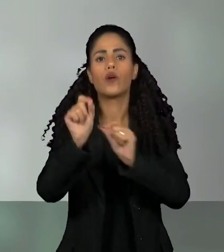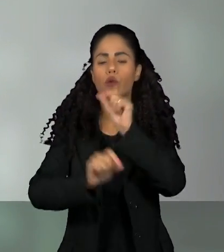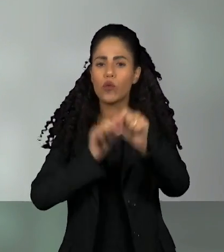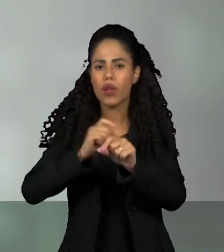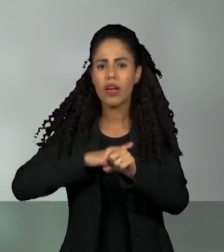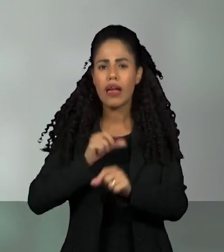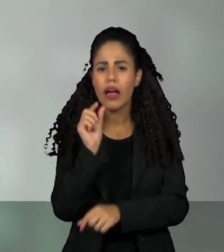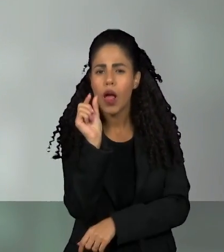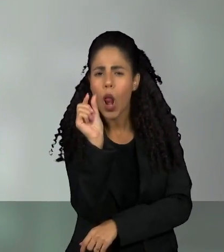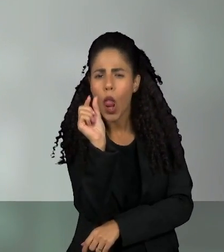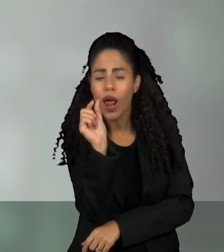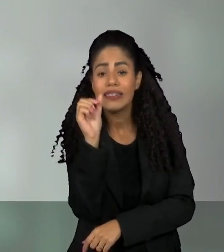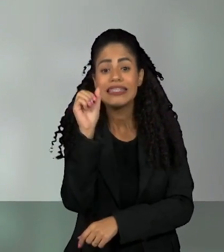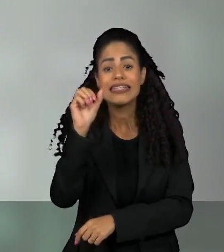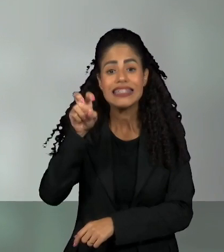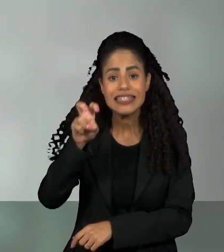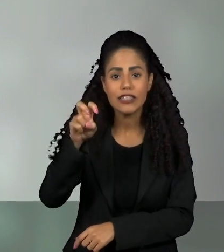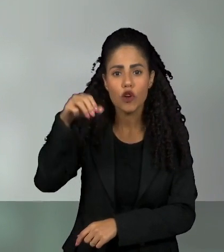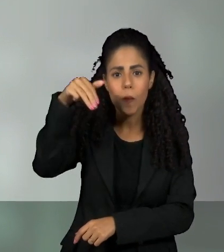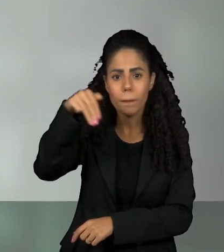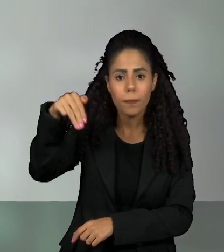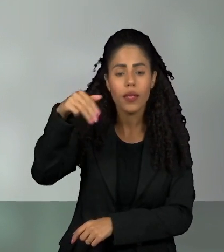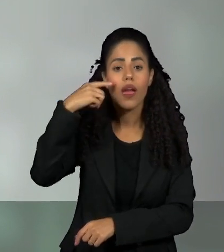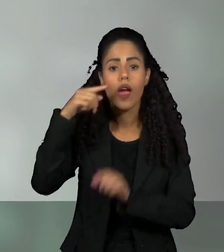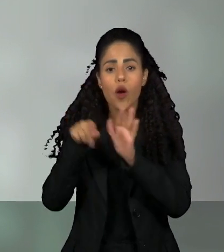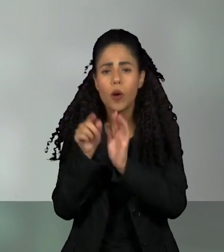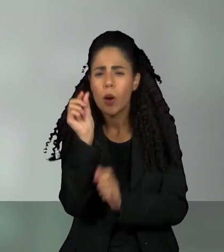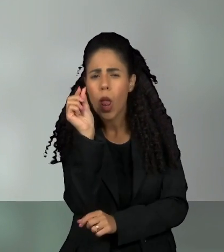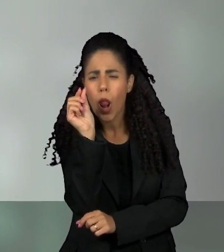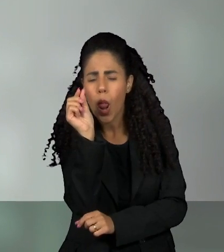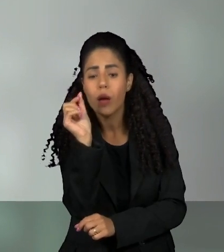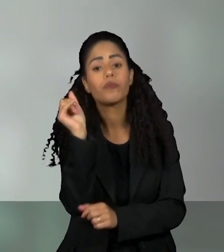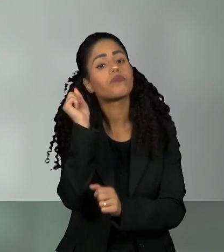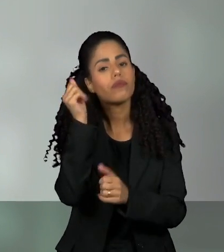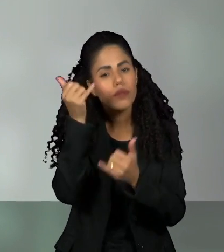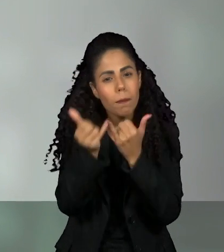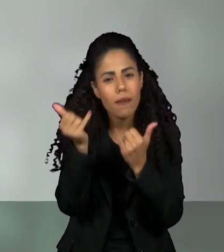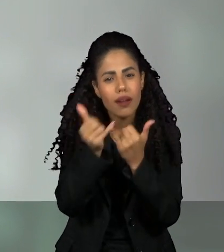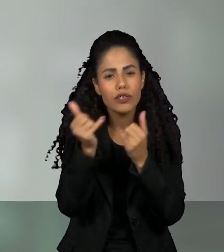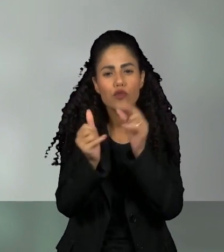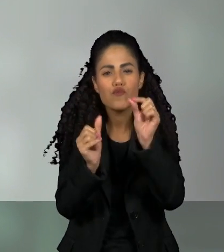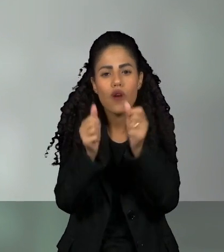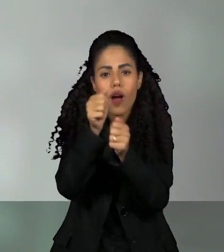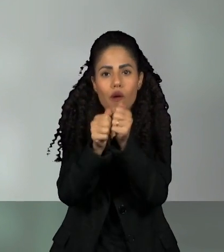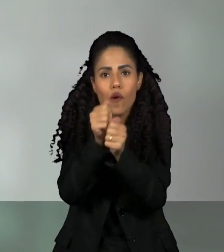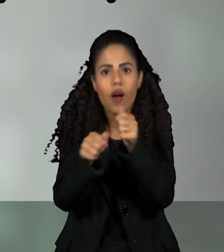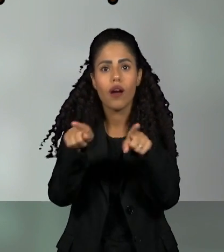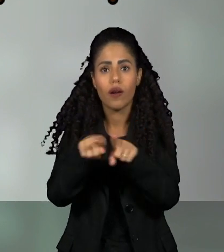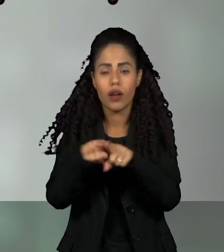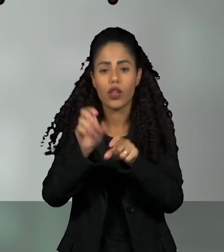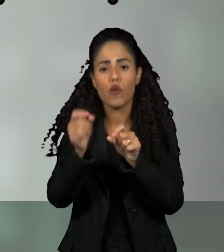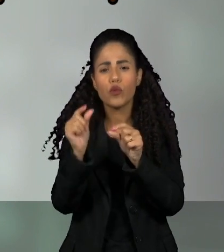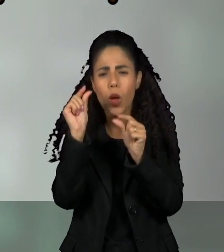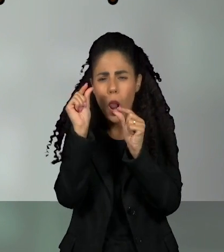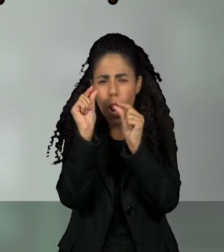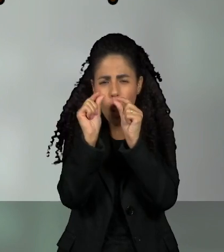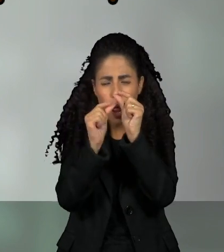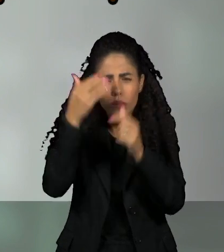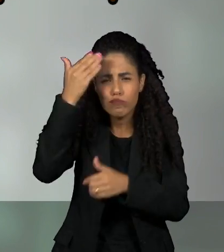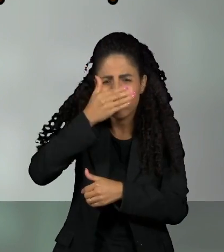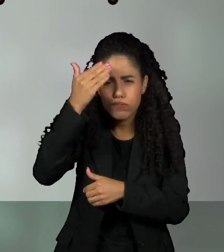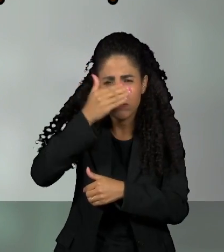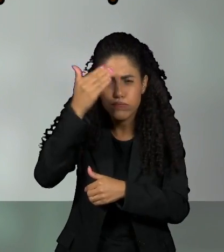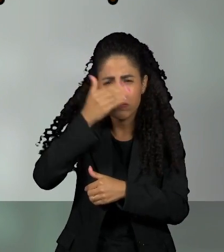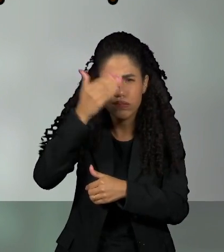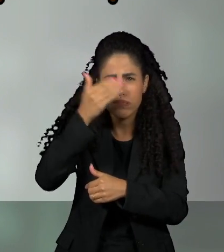máximo, 5 milímetros, ou o tamanho de um grão de arroz. As menores, 1 micron, ou 100 vezes menor